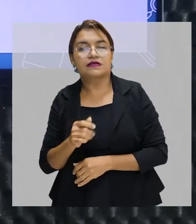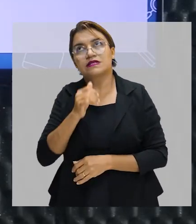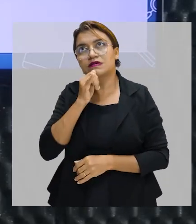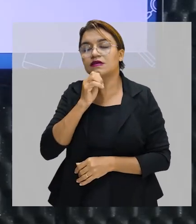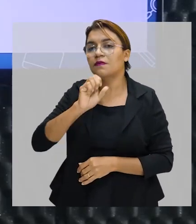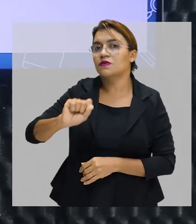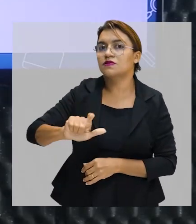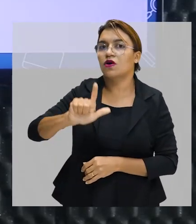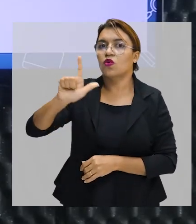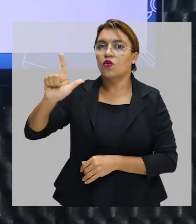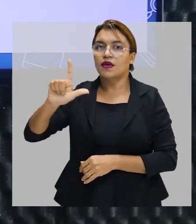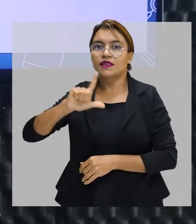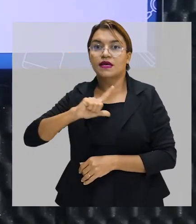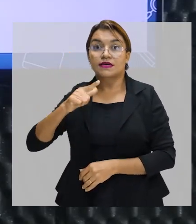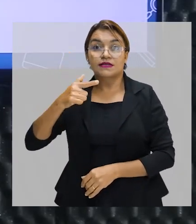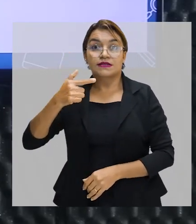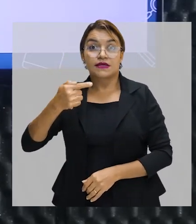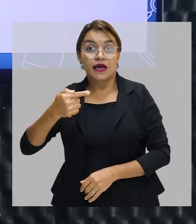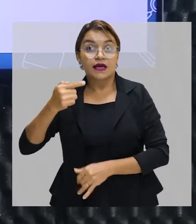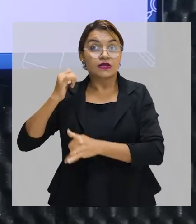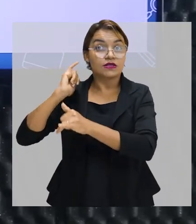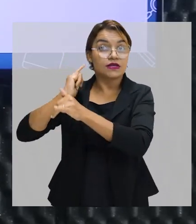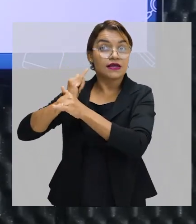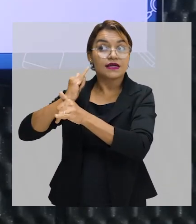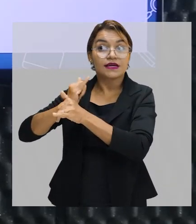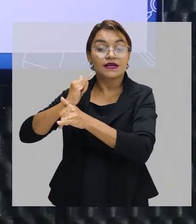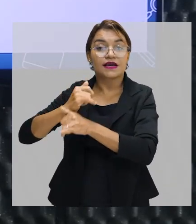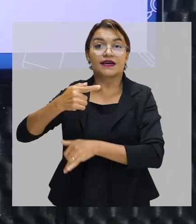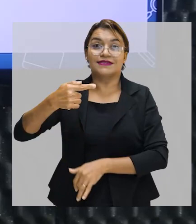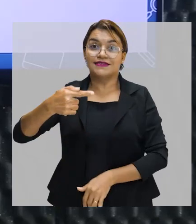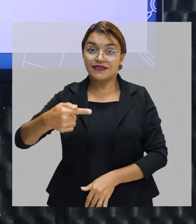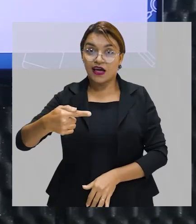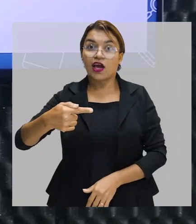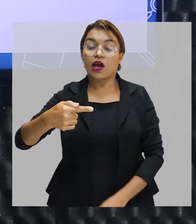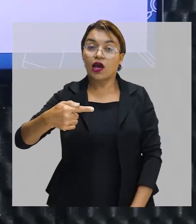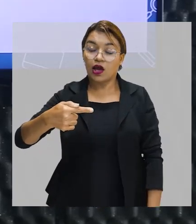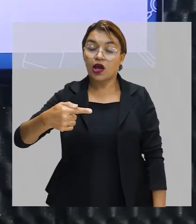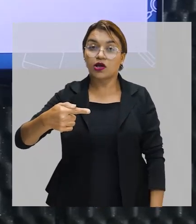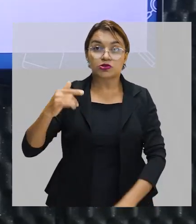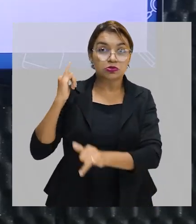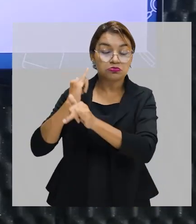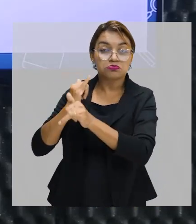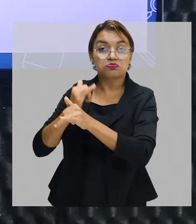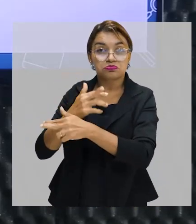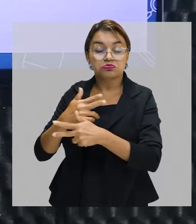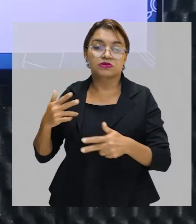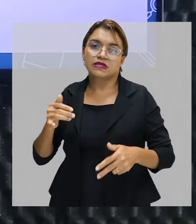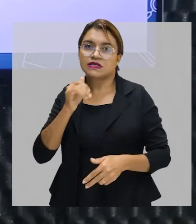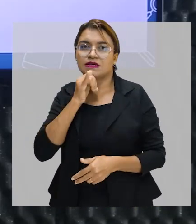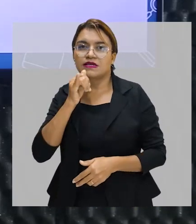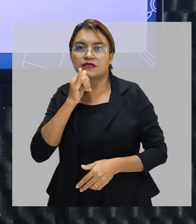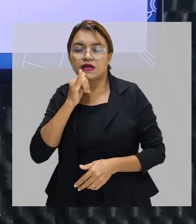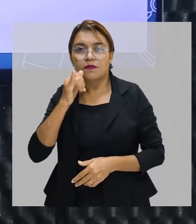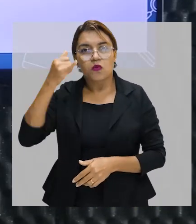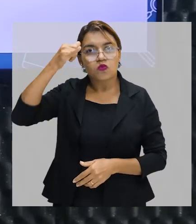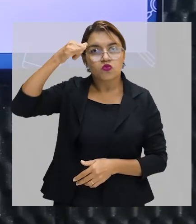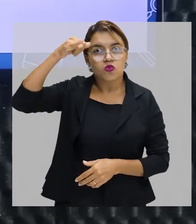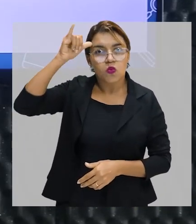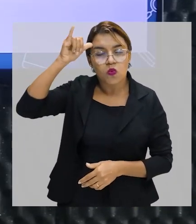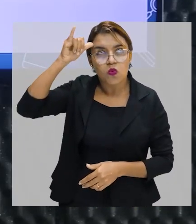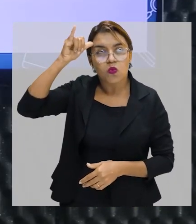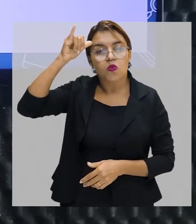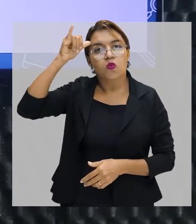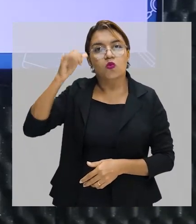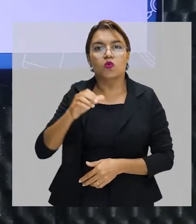tem 7 lendas. Deixa eu fazer aqui, ó. 7 lendas, sabia? Tem a lenda do touro encantado,